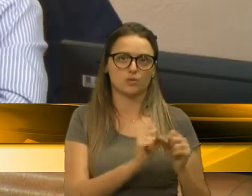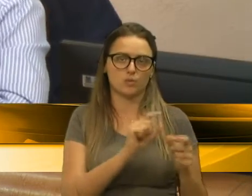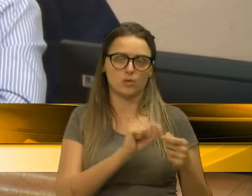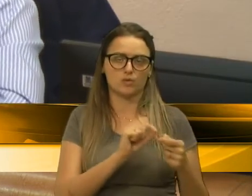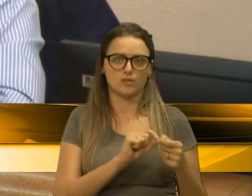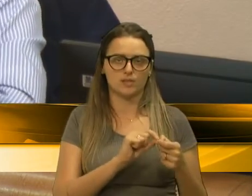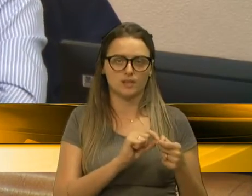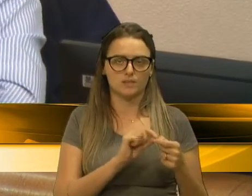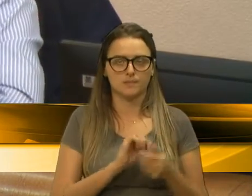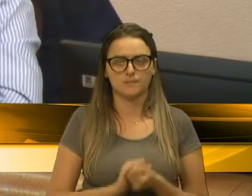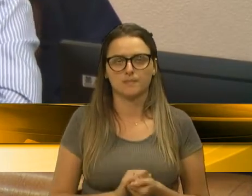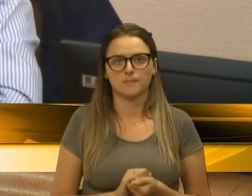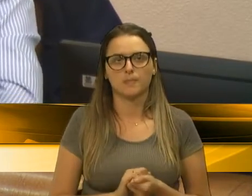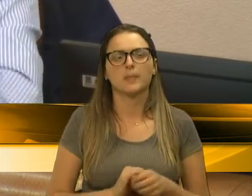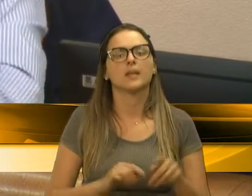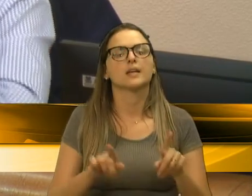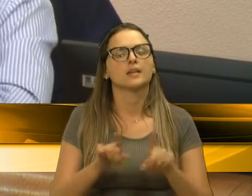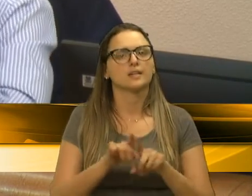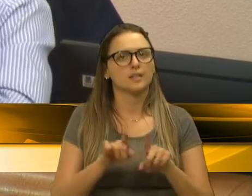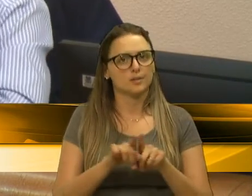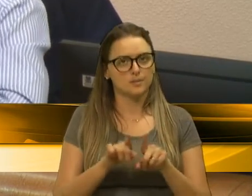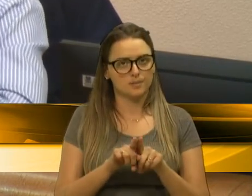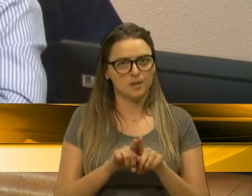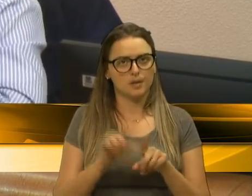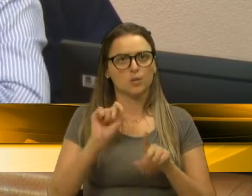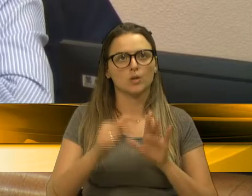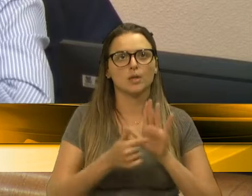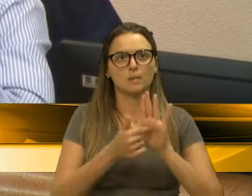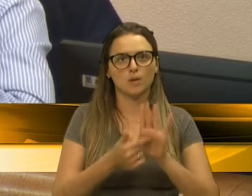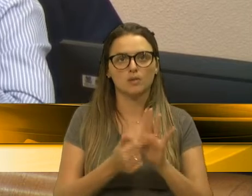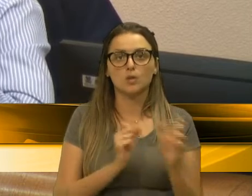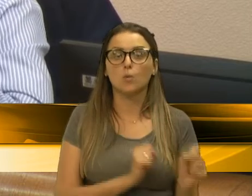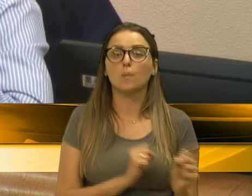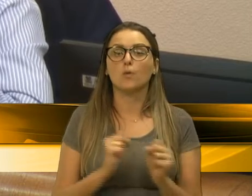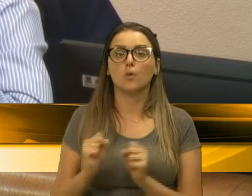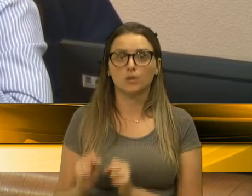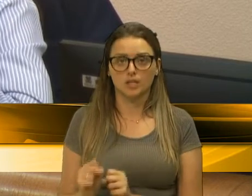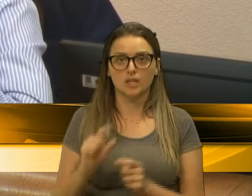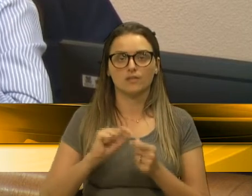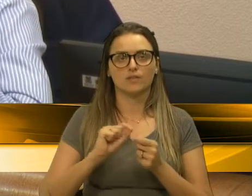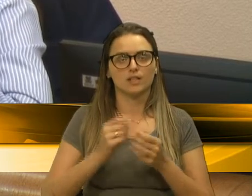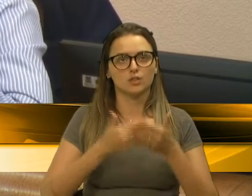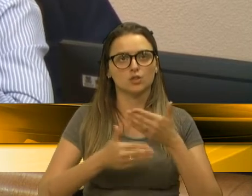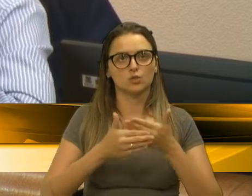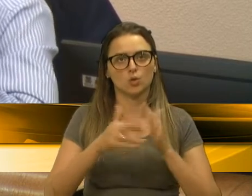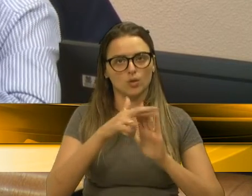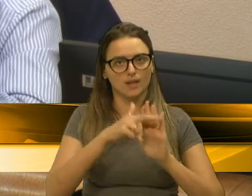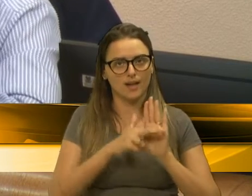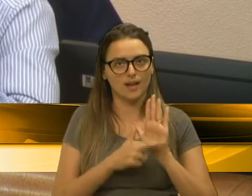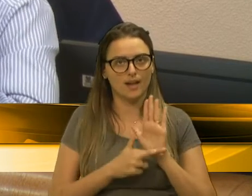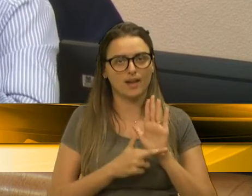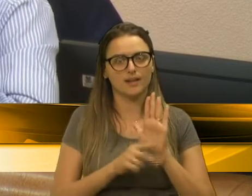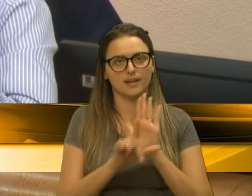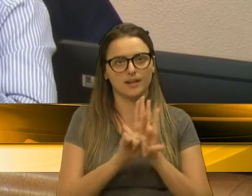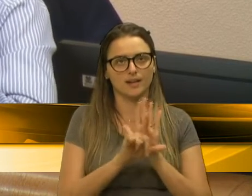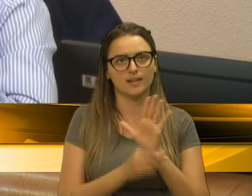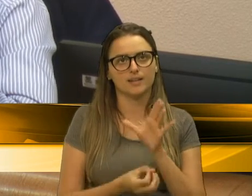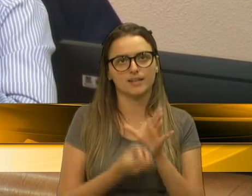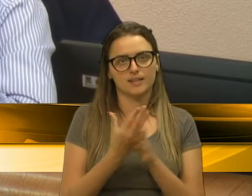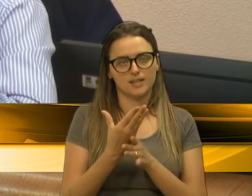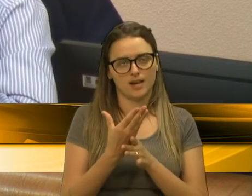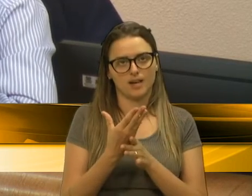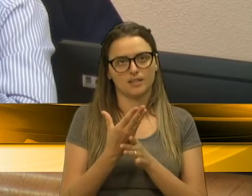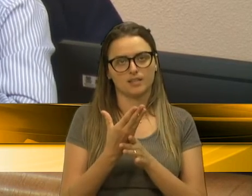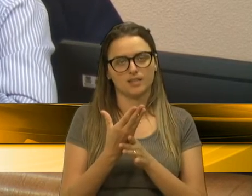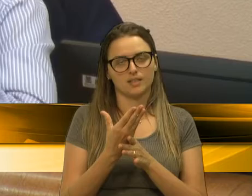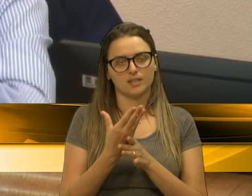Ademais, registra-se que o princípio da supremacia constitucional exige que todo ordenamento jurídico pátrio se conforme com os